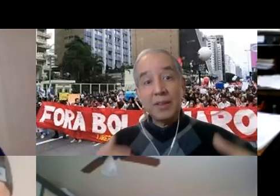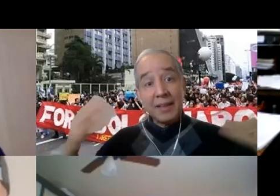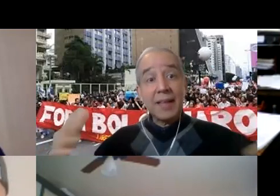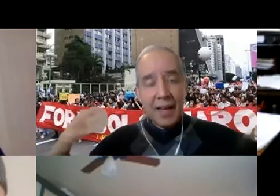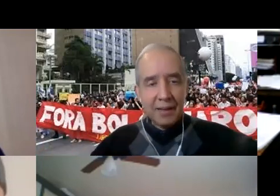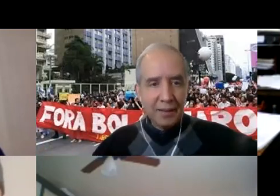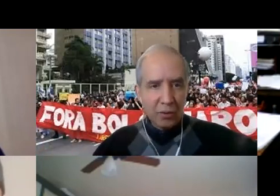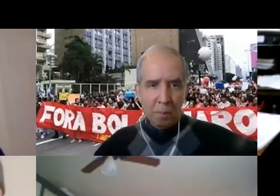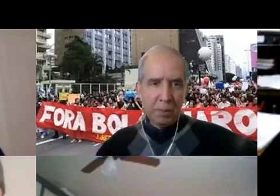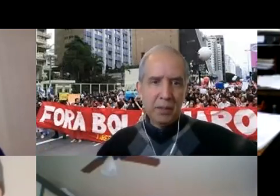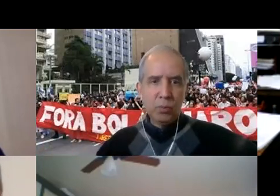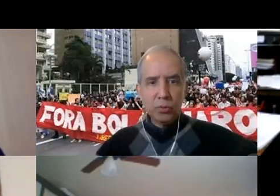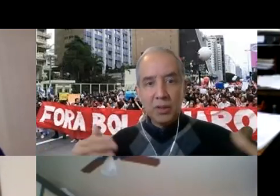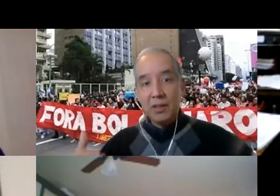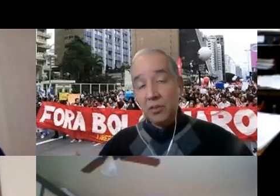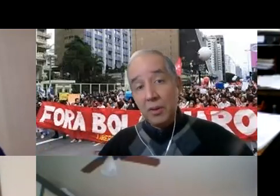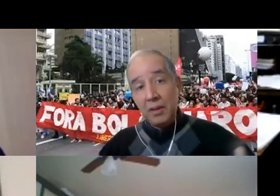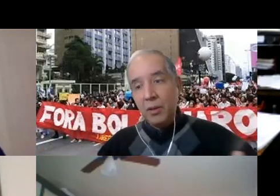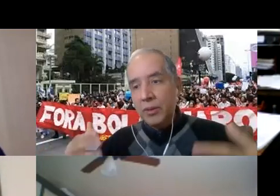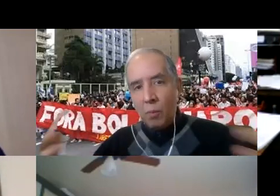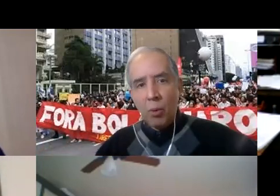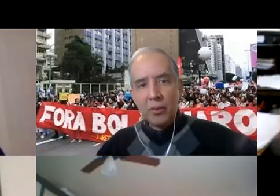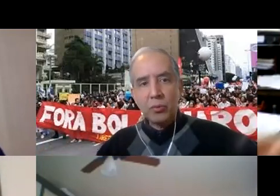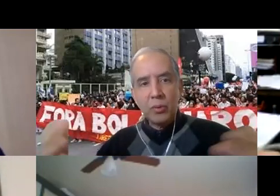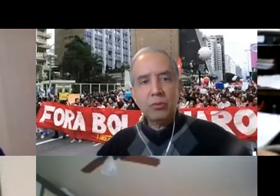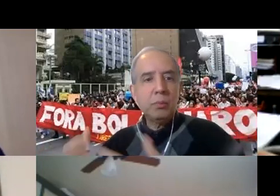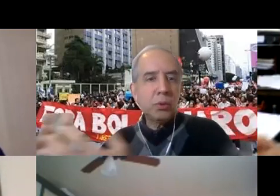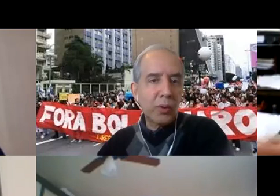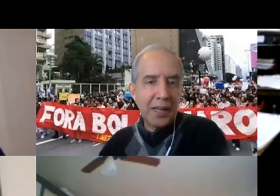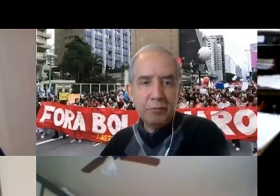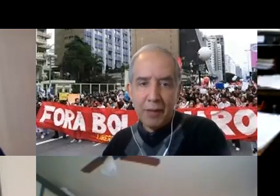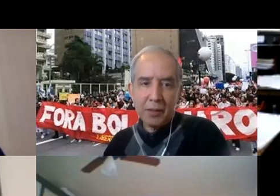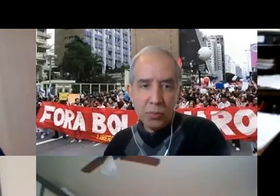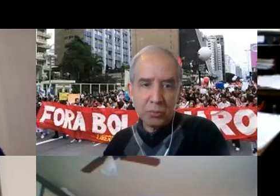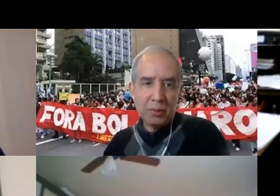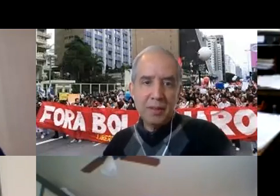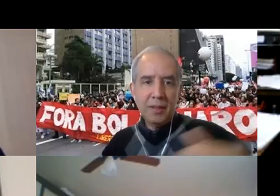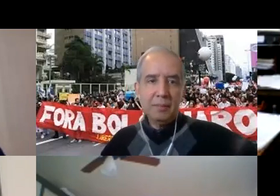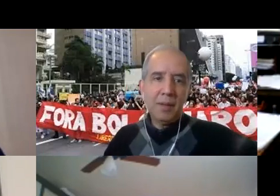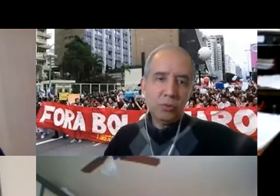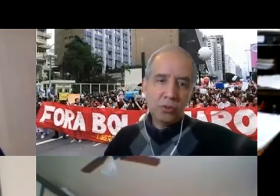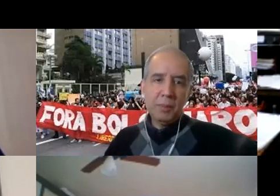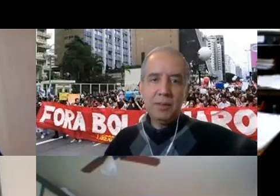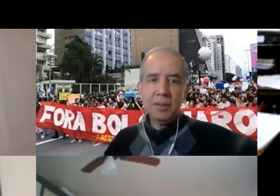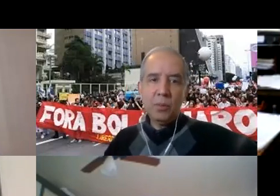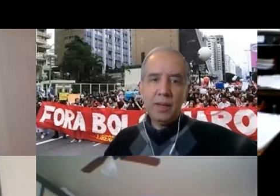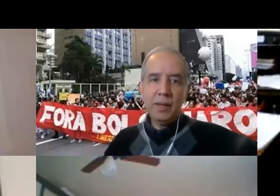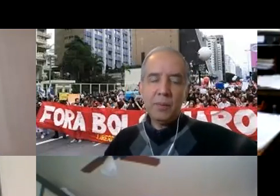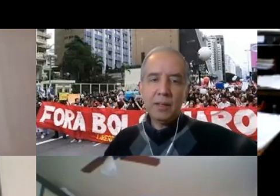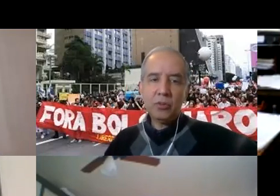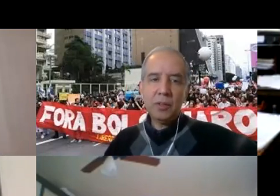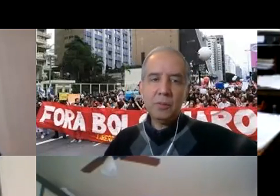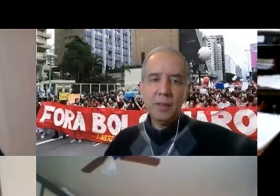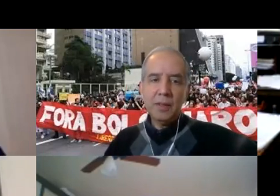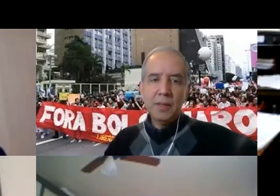ao outro, de tentar compreender o outro, de dizer, olha, eu não posso assumir o lugar de fala do outro. Mas, justamente, então, é